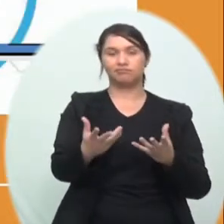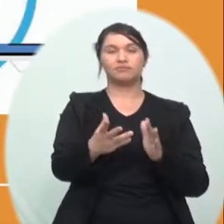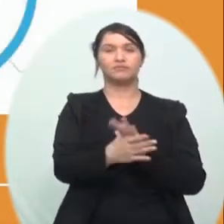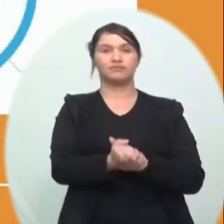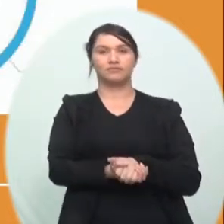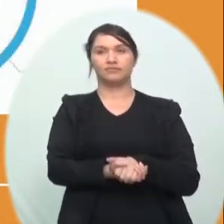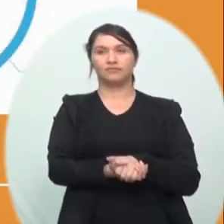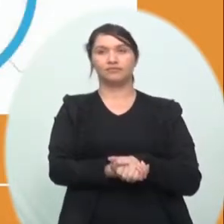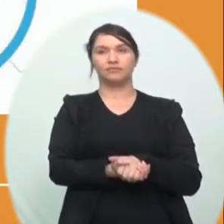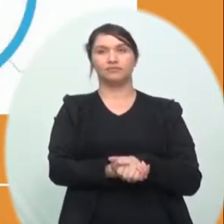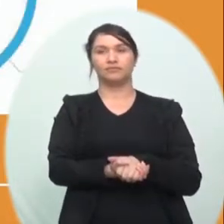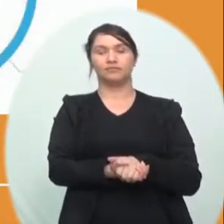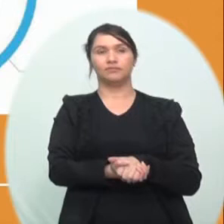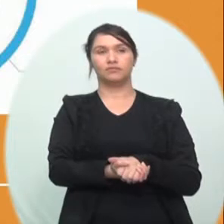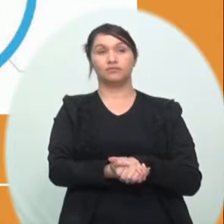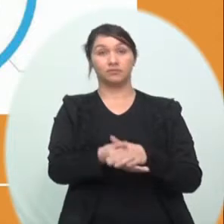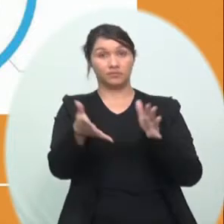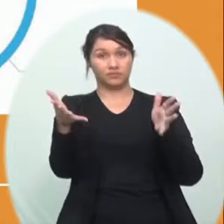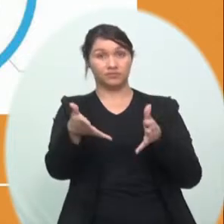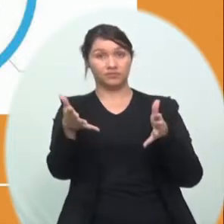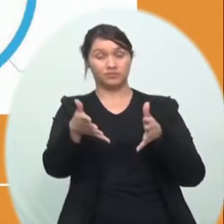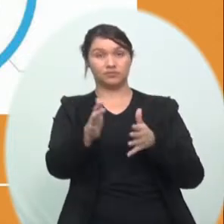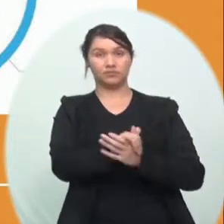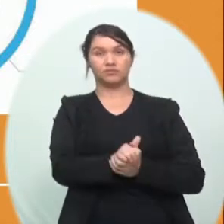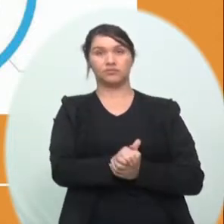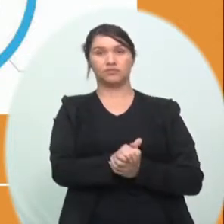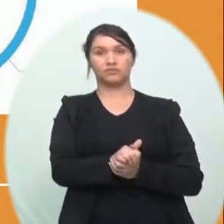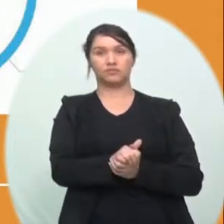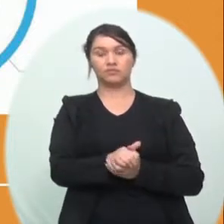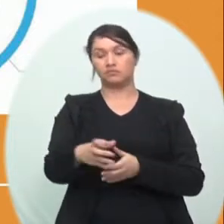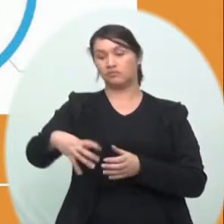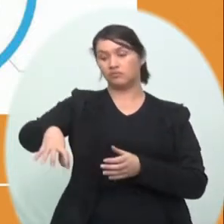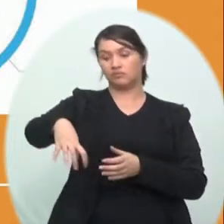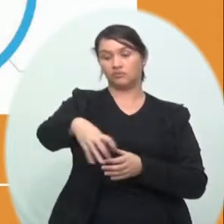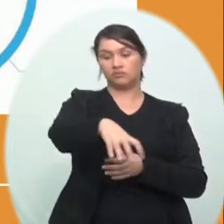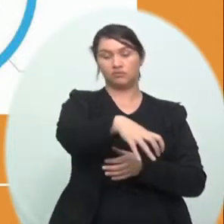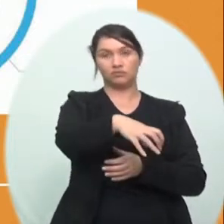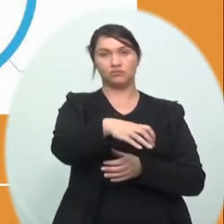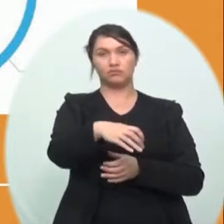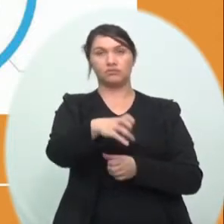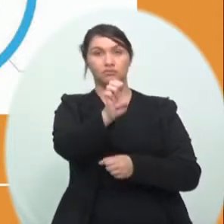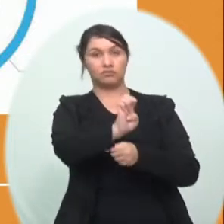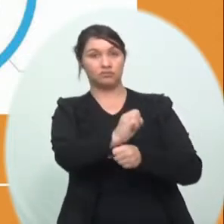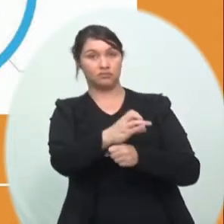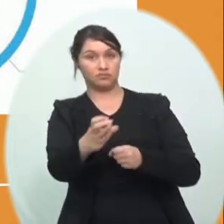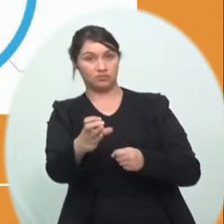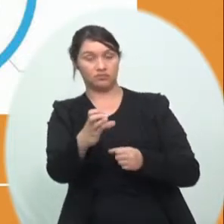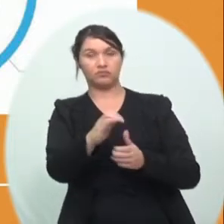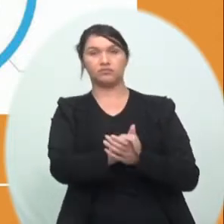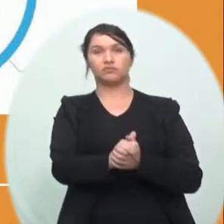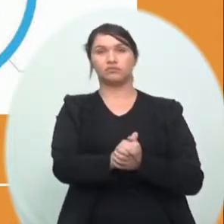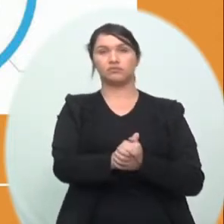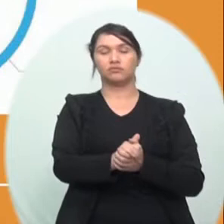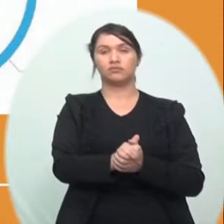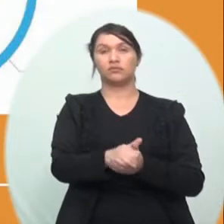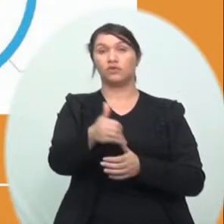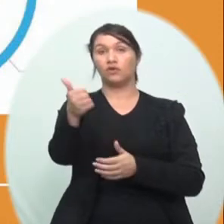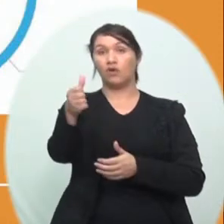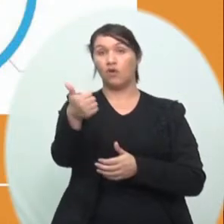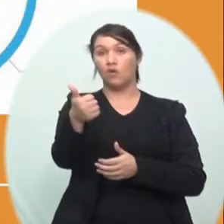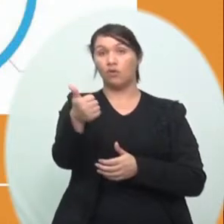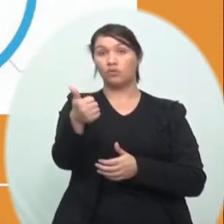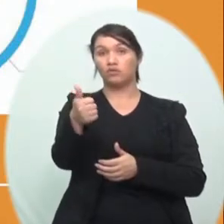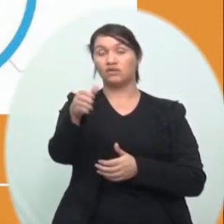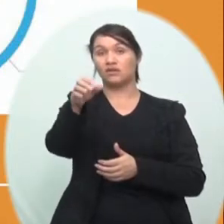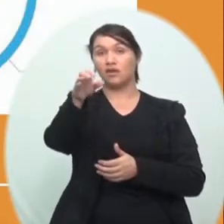essas estruturas. E hoje, a nossa região aqui, Santa Catarina, fatura 11 bilhões